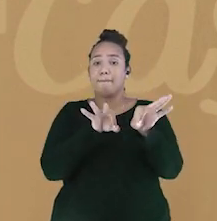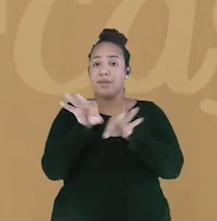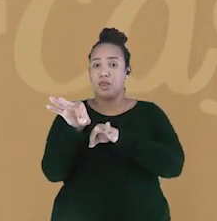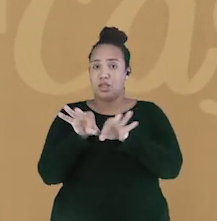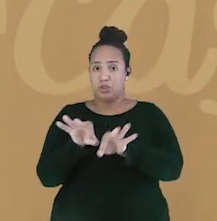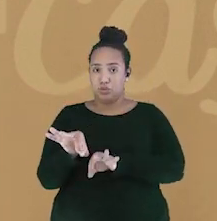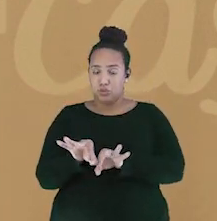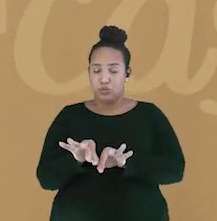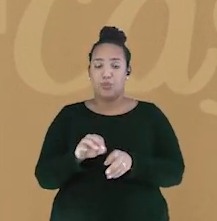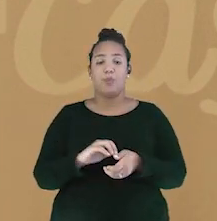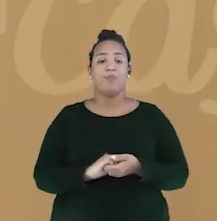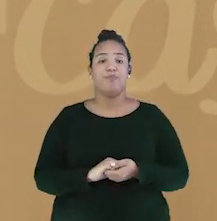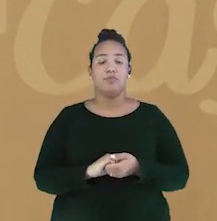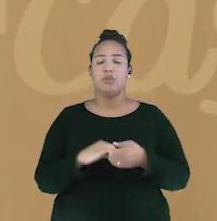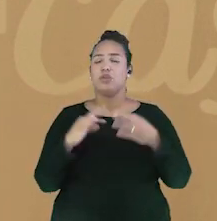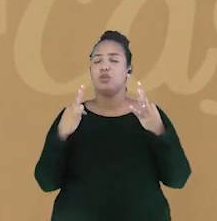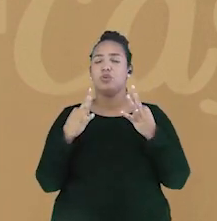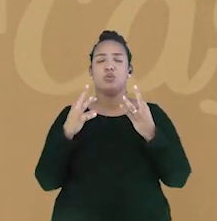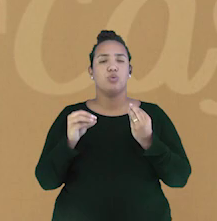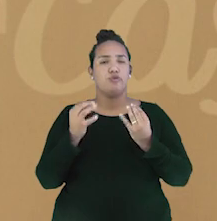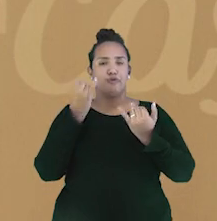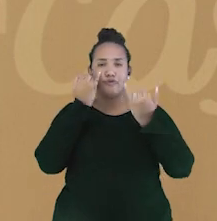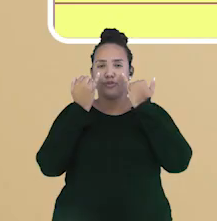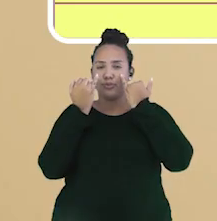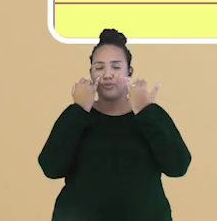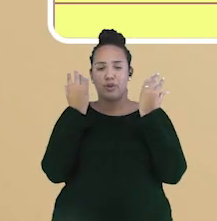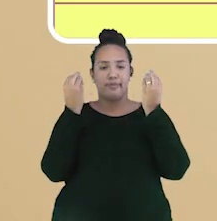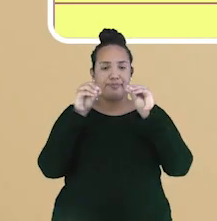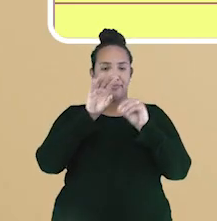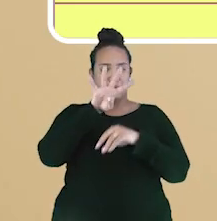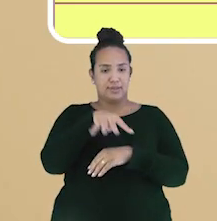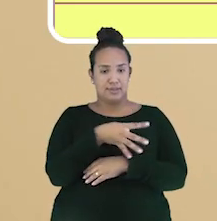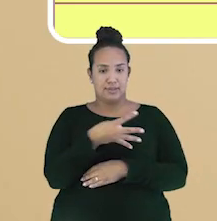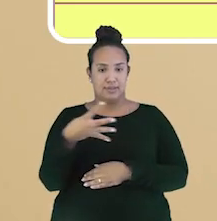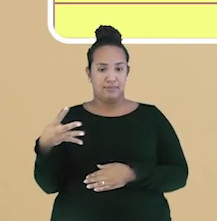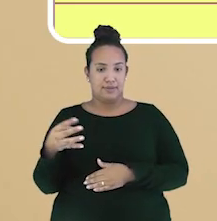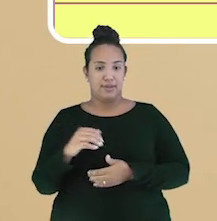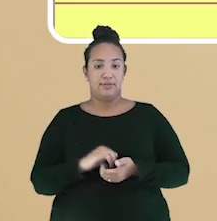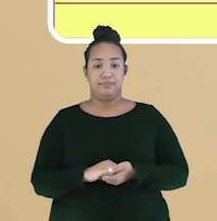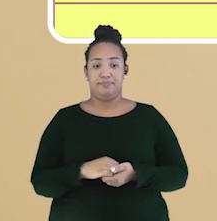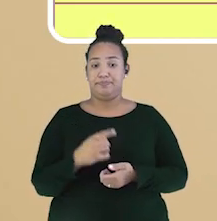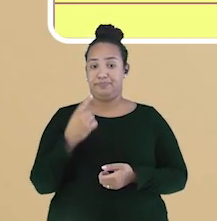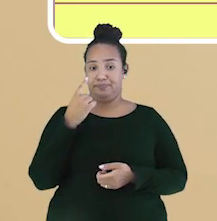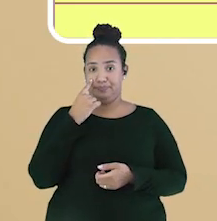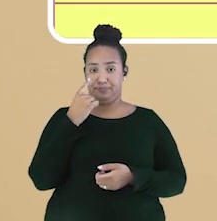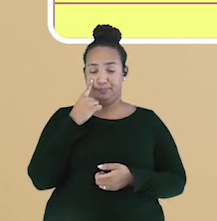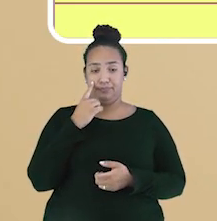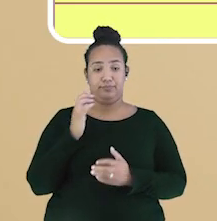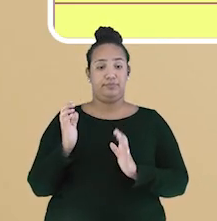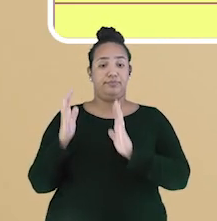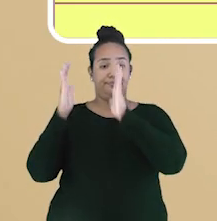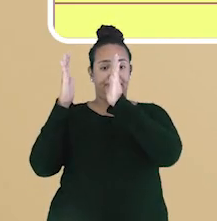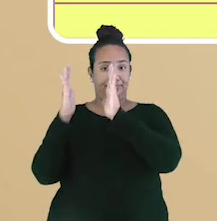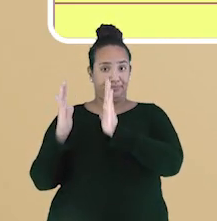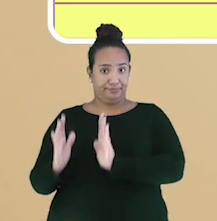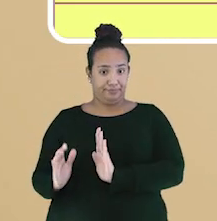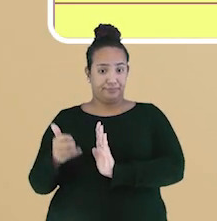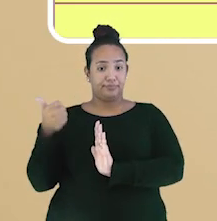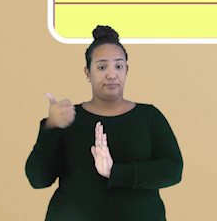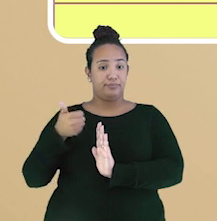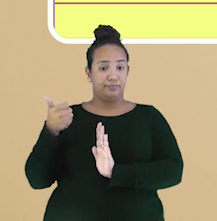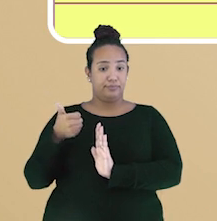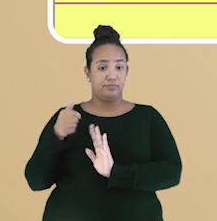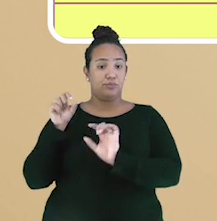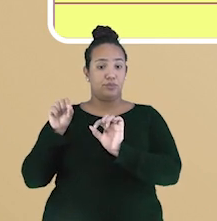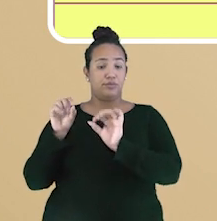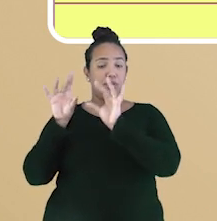e colocou todas as informações em uma tabela Observe que na primeira coluna à esquerda temos a